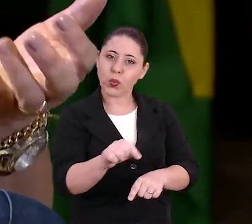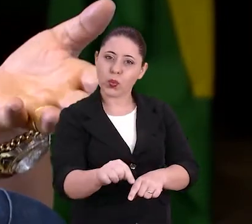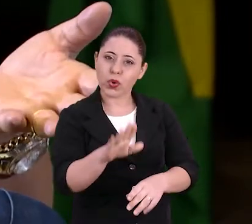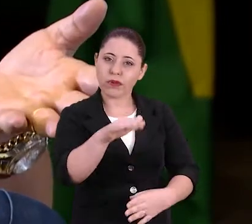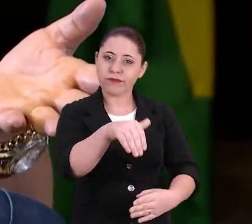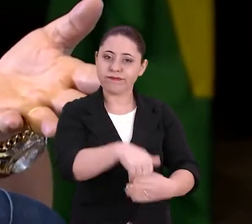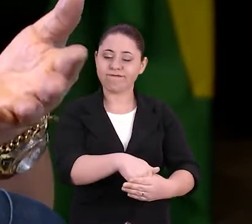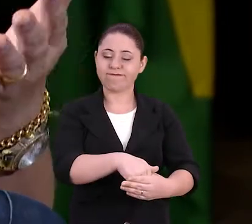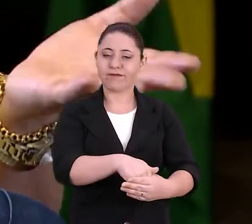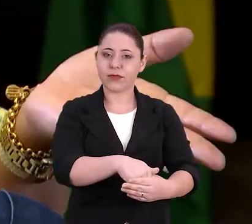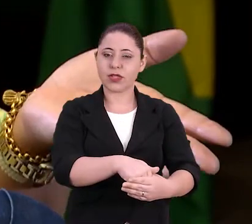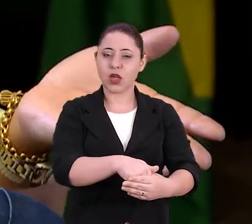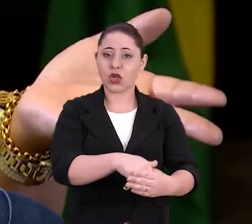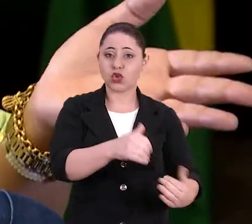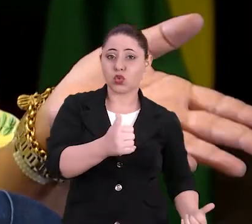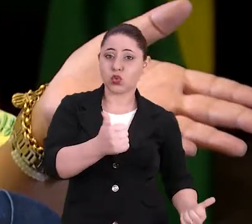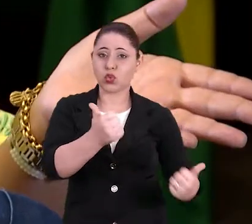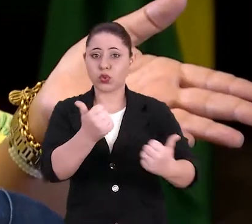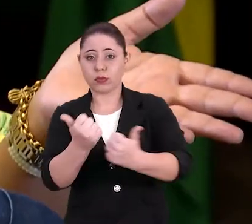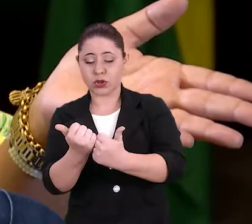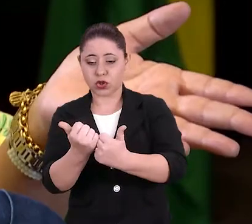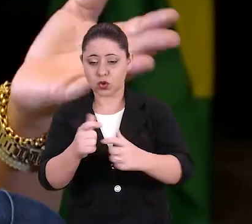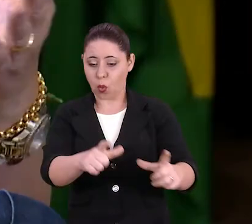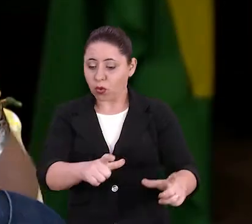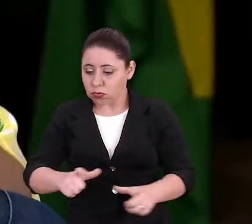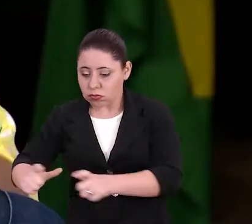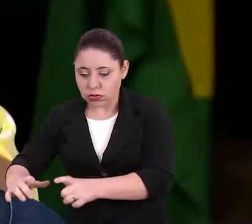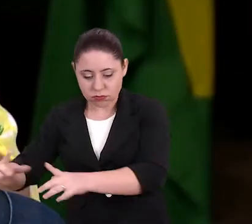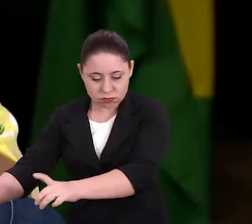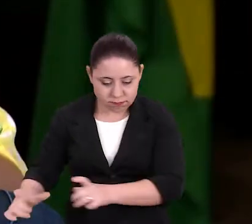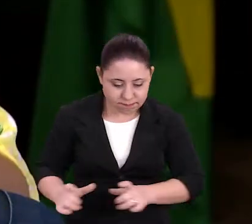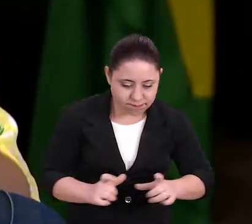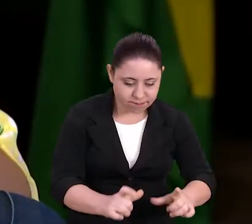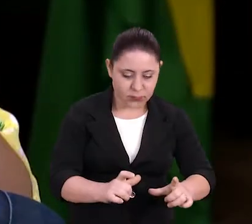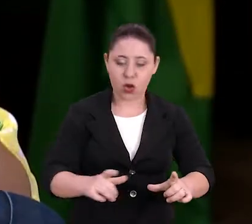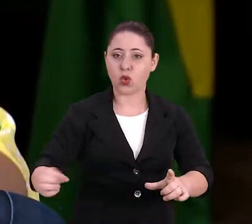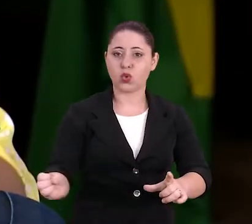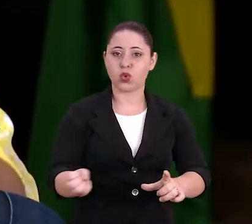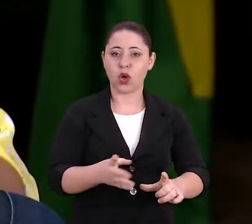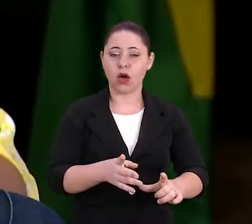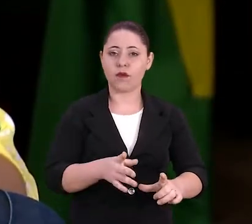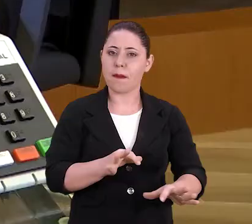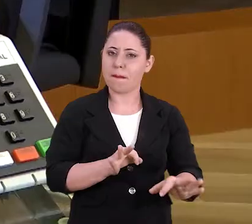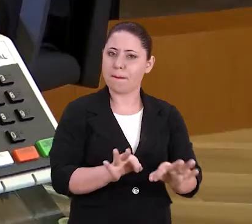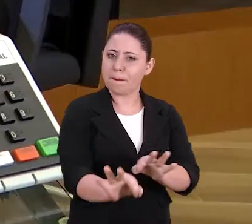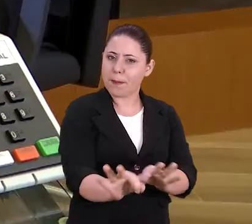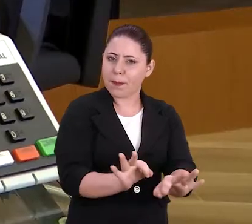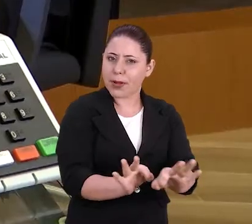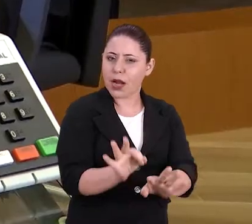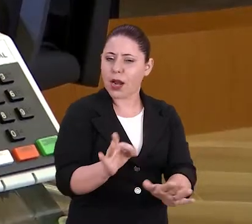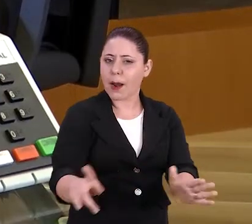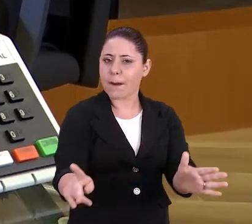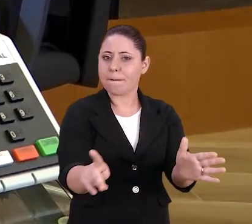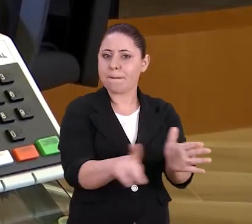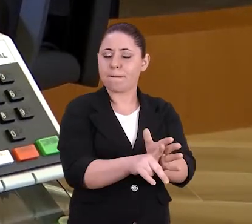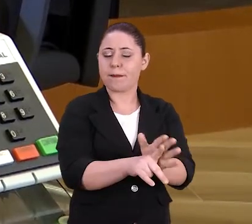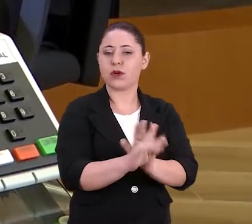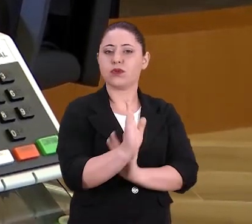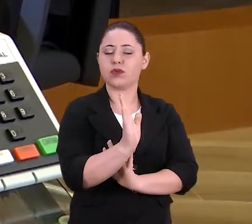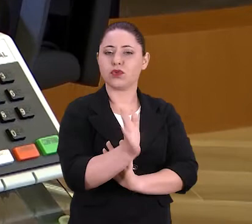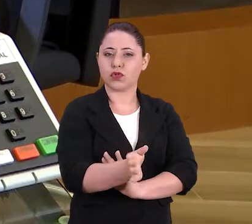gente substitui a urna que estava na sessão com uma urna reserva que já foi preparada para